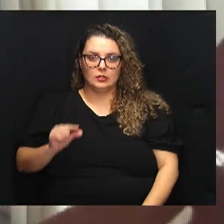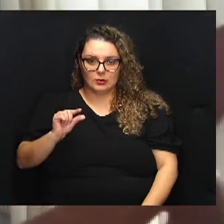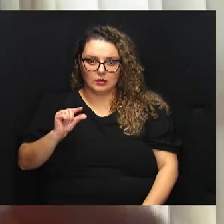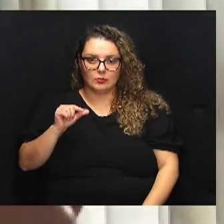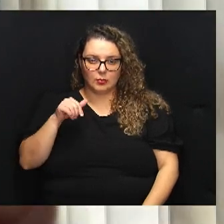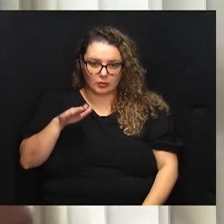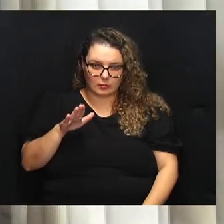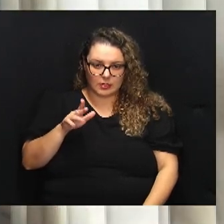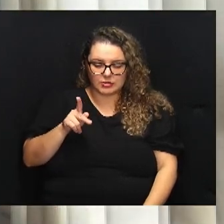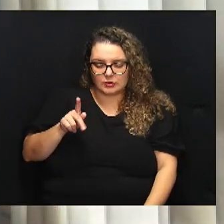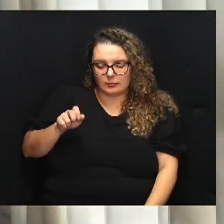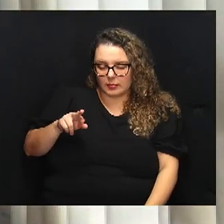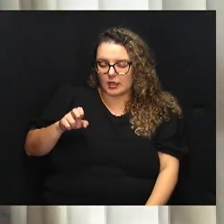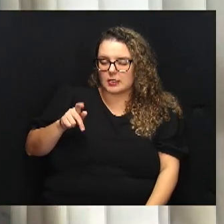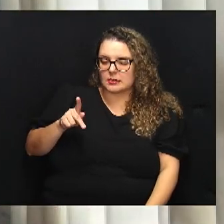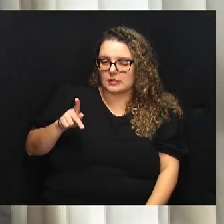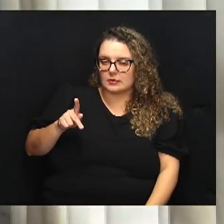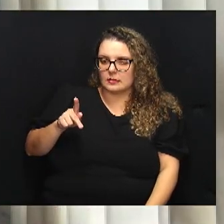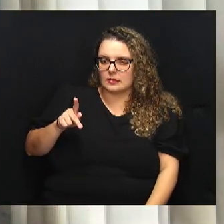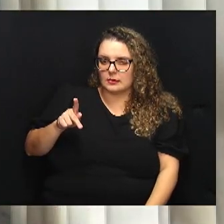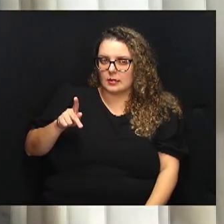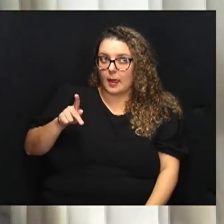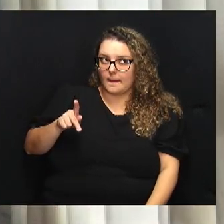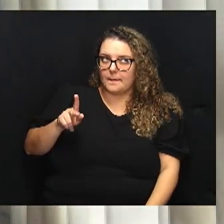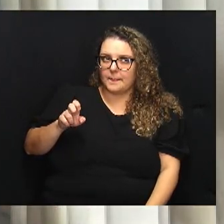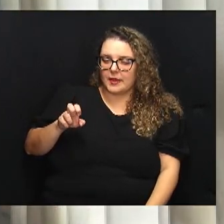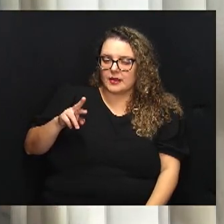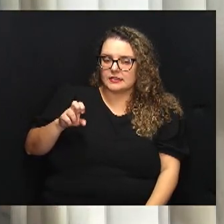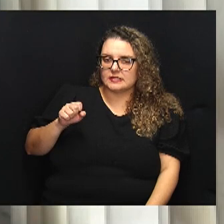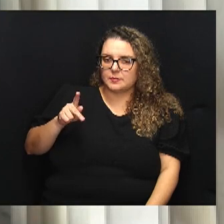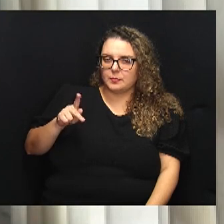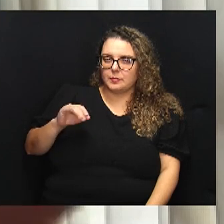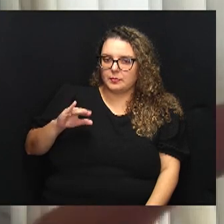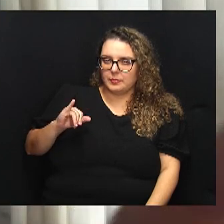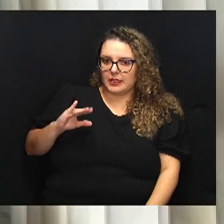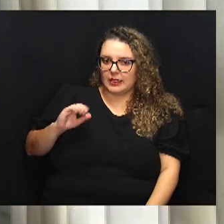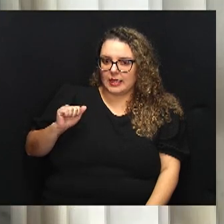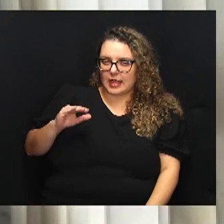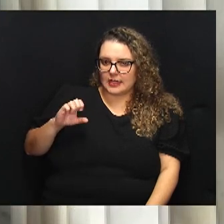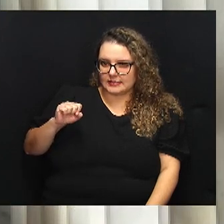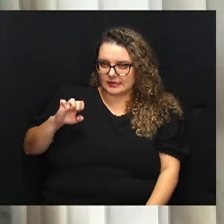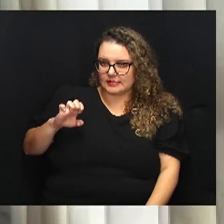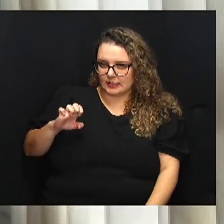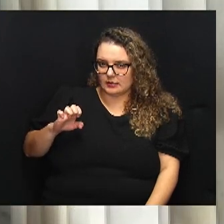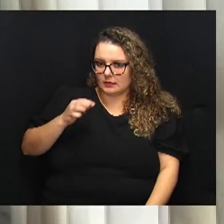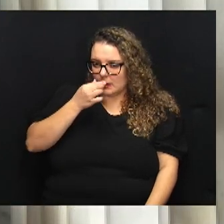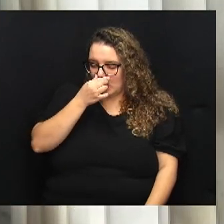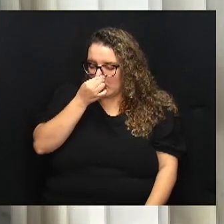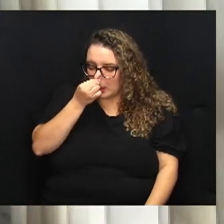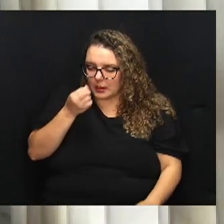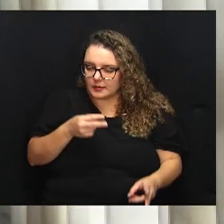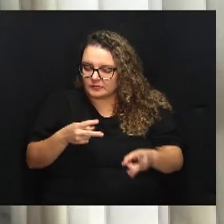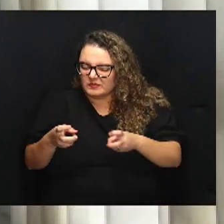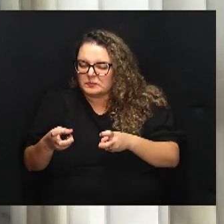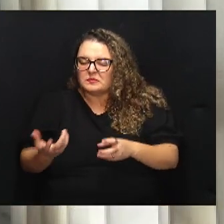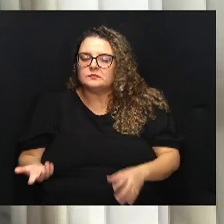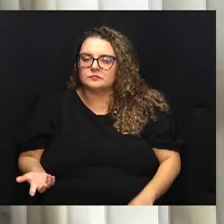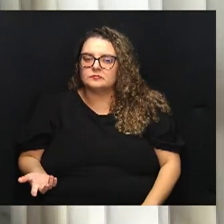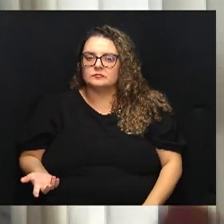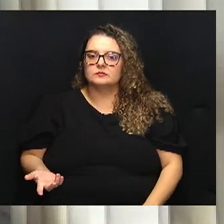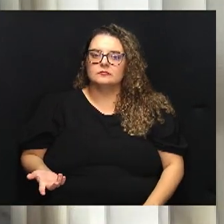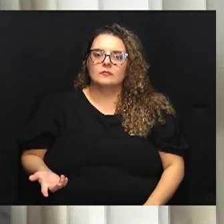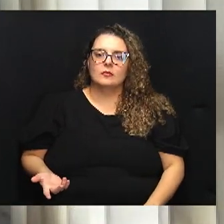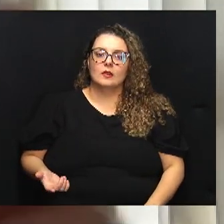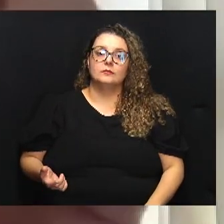perspicácia, vamos chamar assim, sim, a gente consegue ir visualizando. Então, o que eu recomendo é mais difícil de verificar, sim, verdade, porque